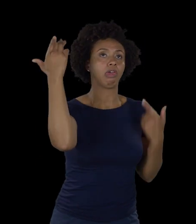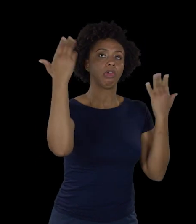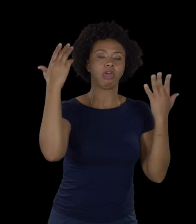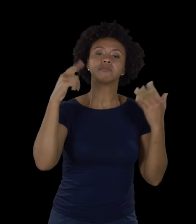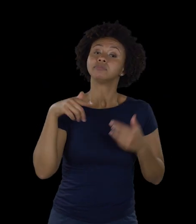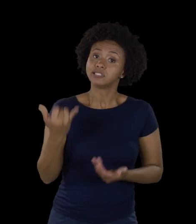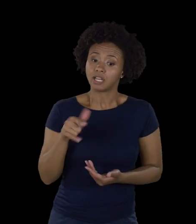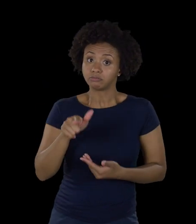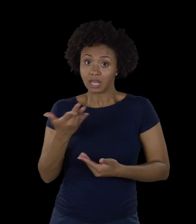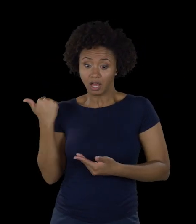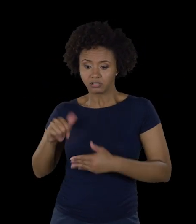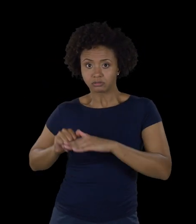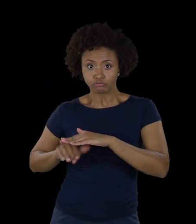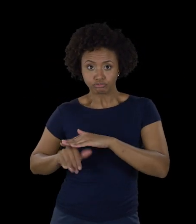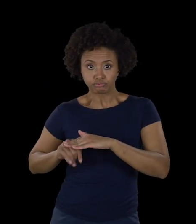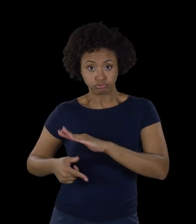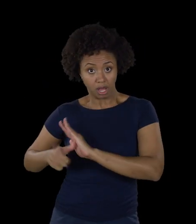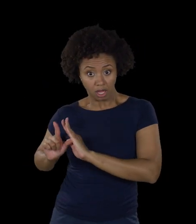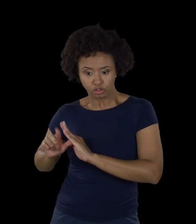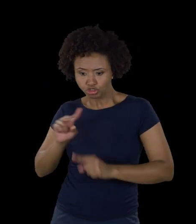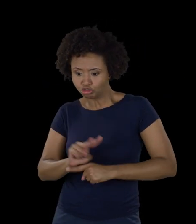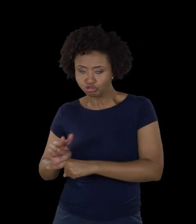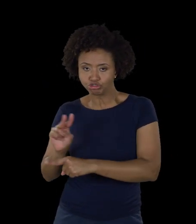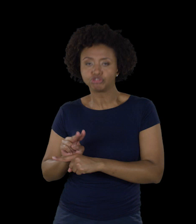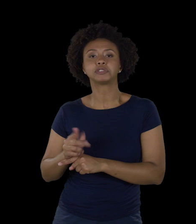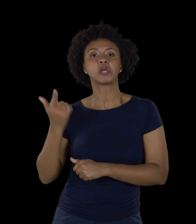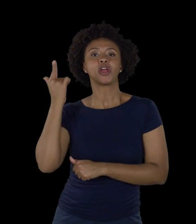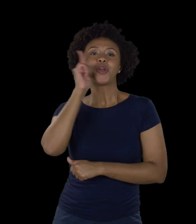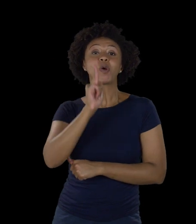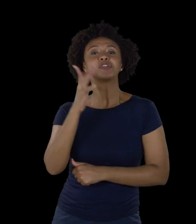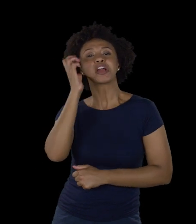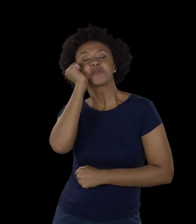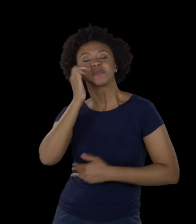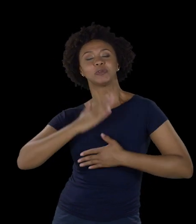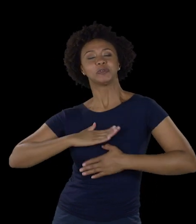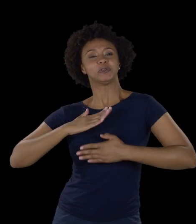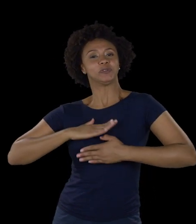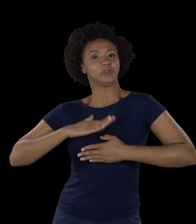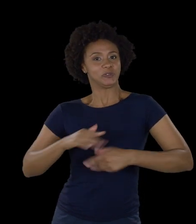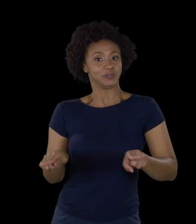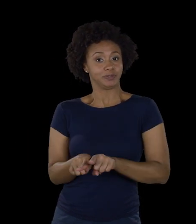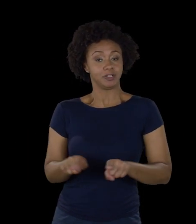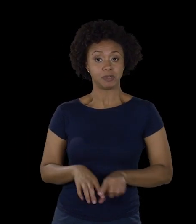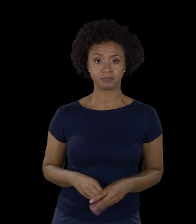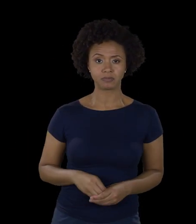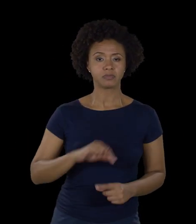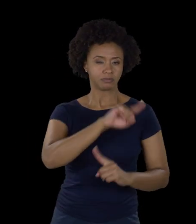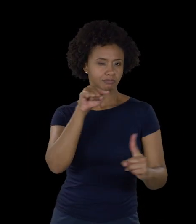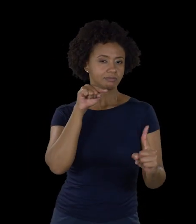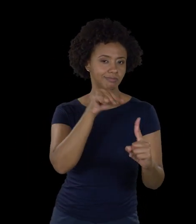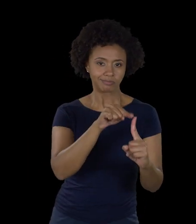tranquilo e provavelmente vai melhorar até seu sono. Uma boa meta, garantem os